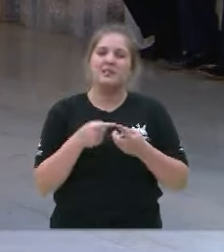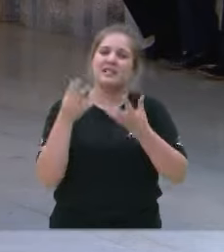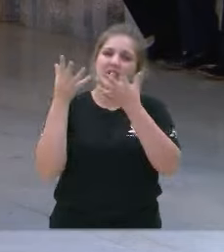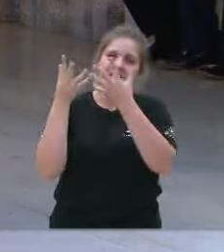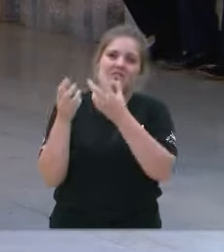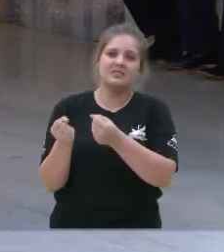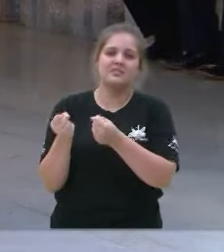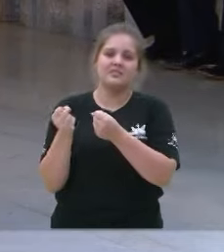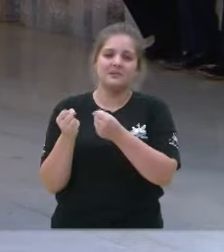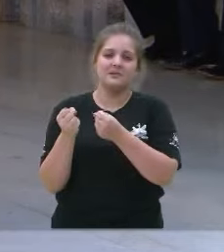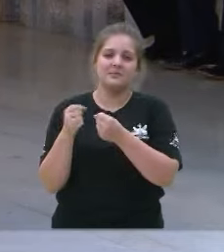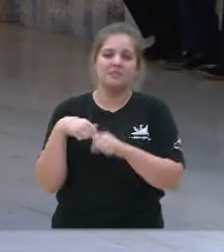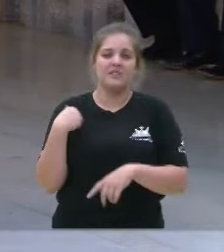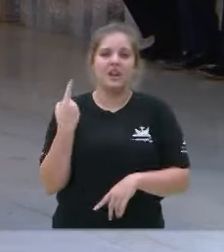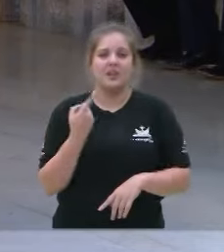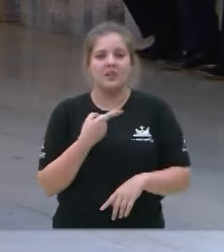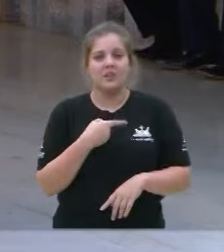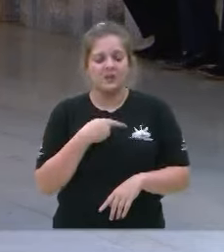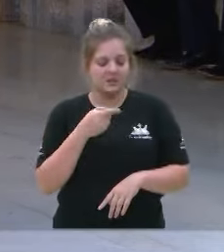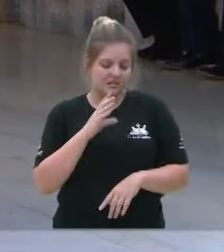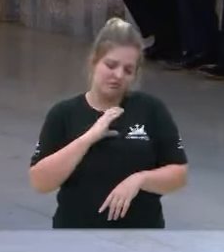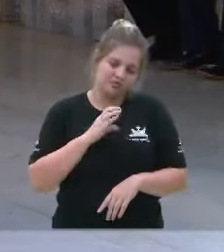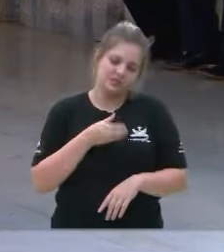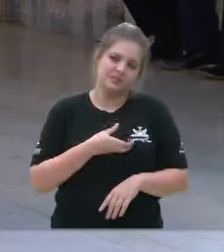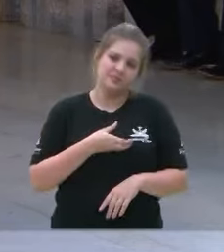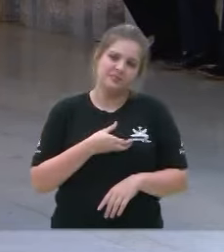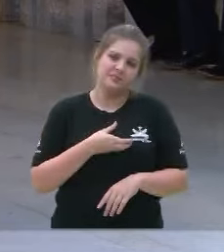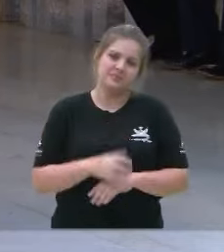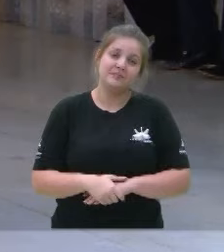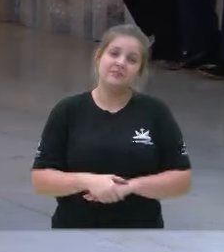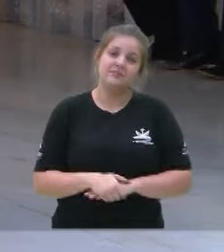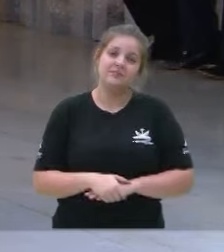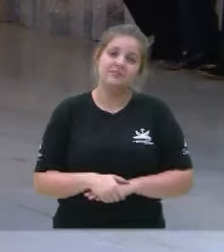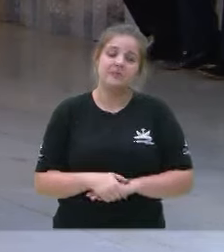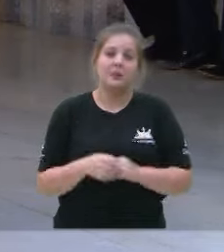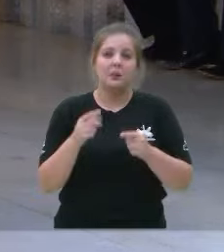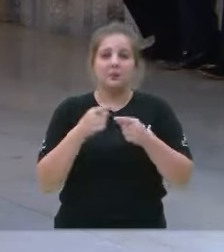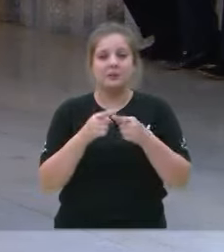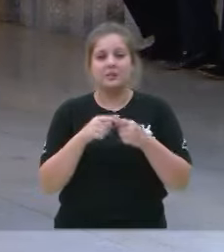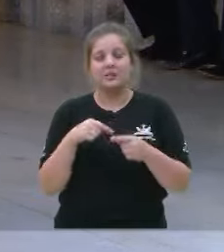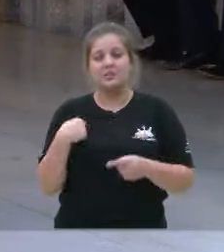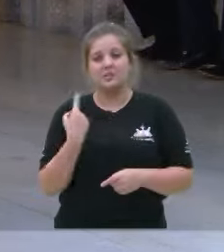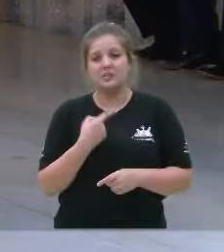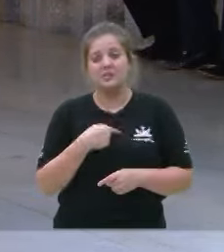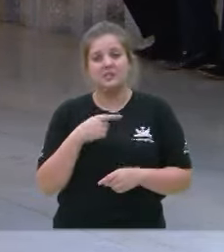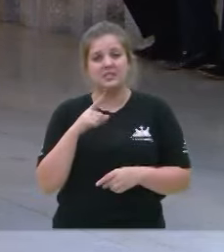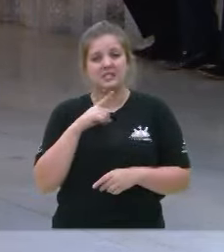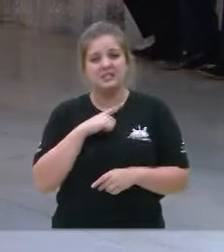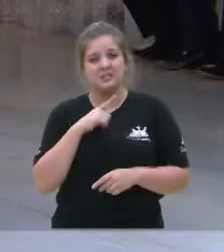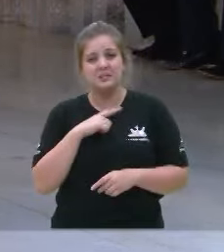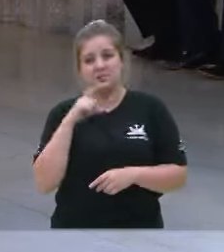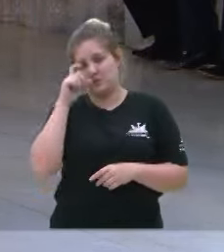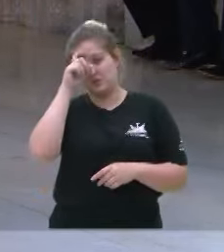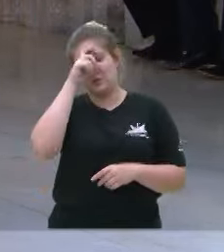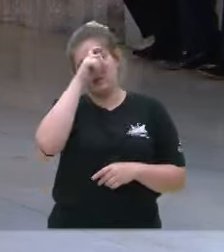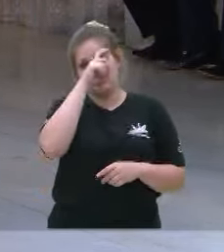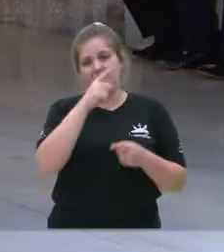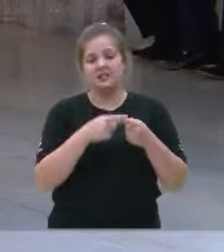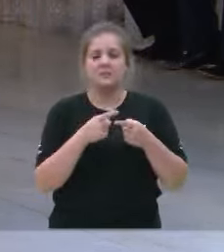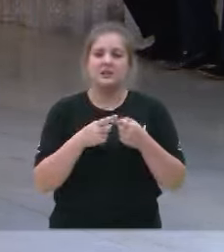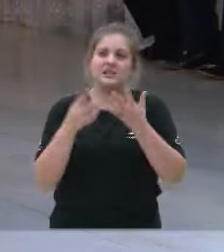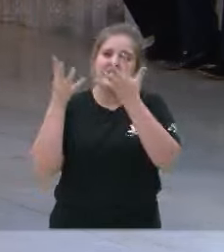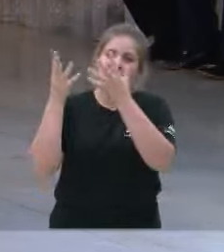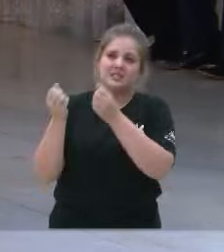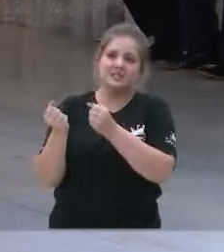aceitar a nossa conversão Por que nós temos dificuldades para